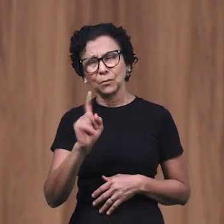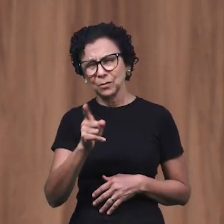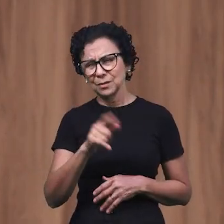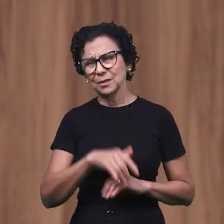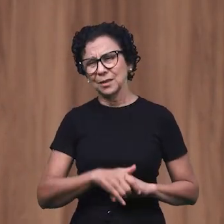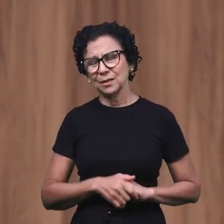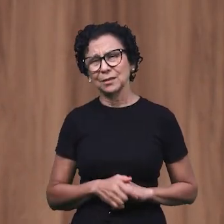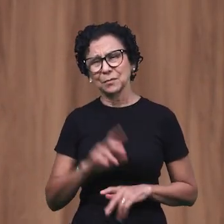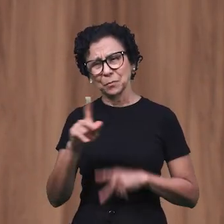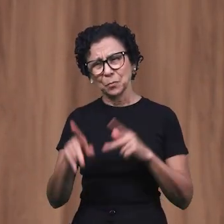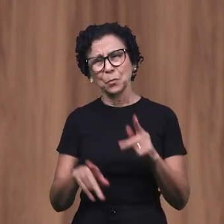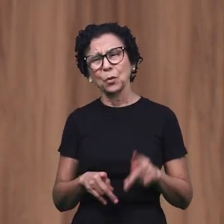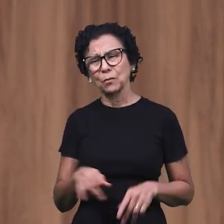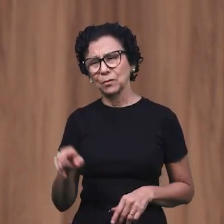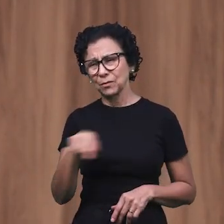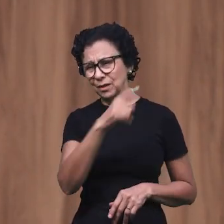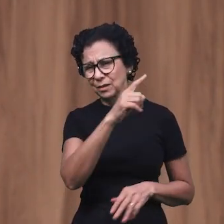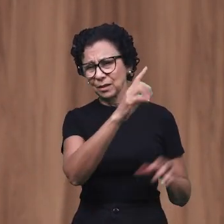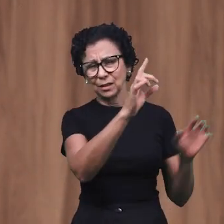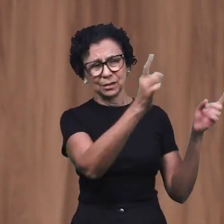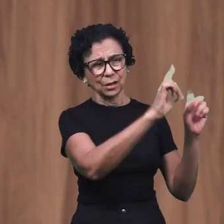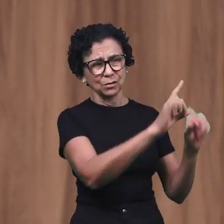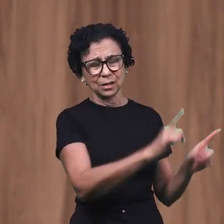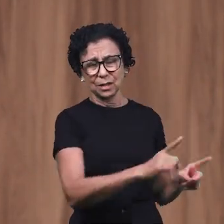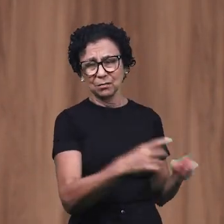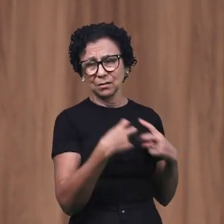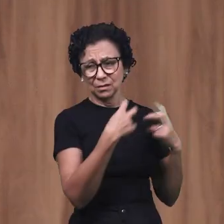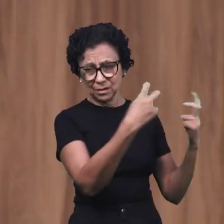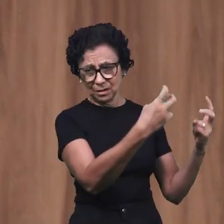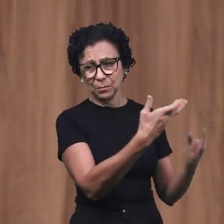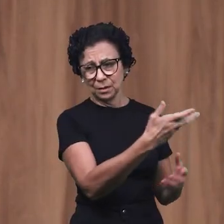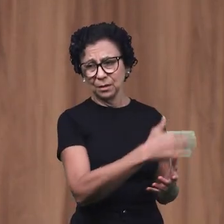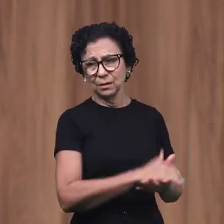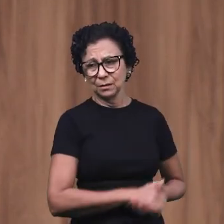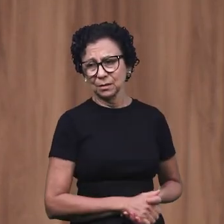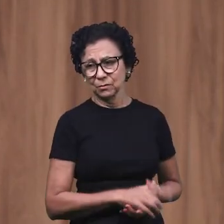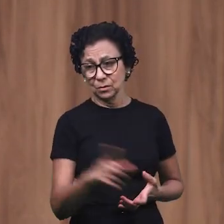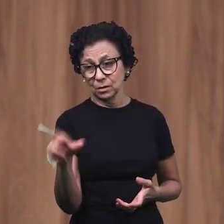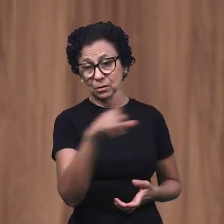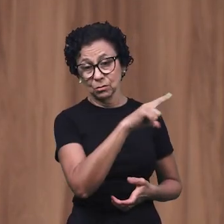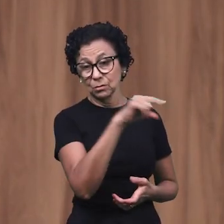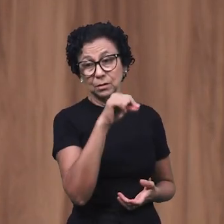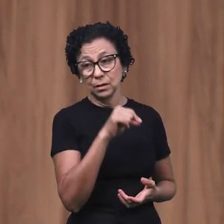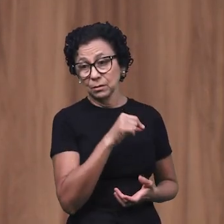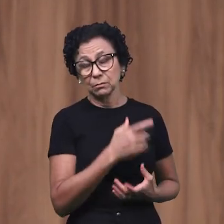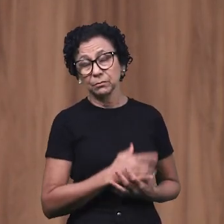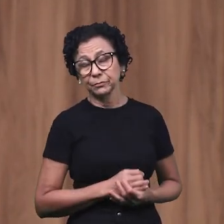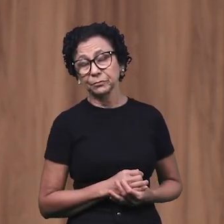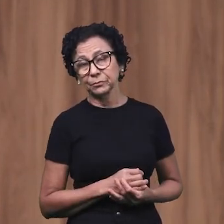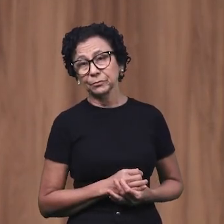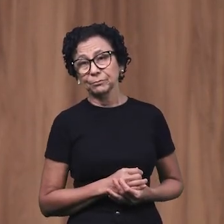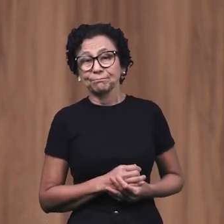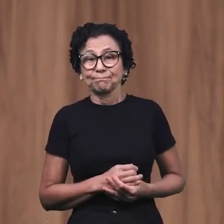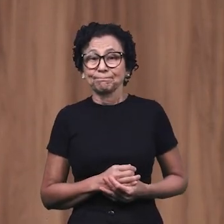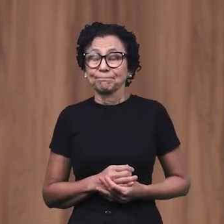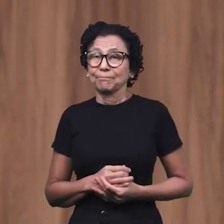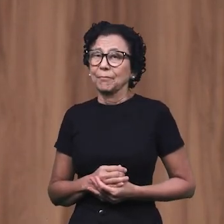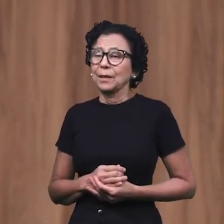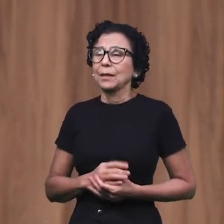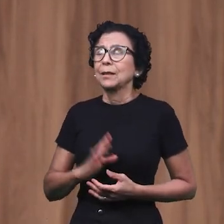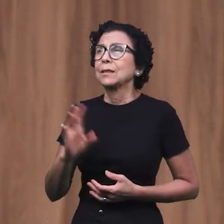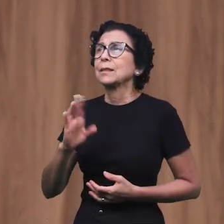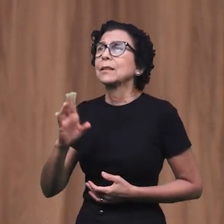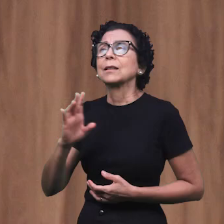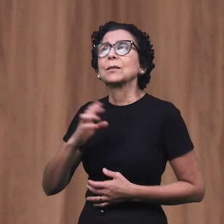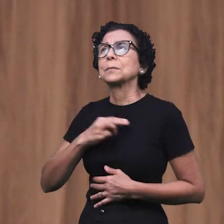clamem aos deuses que vocês escolheram para vocês. Veio a palavra do Senhor dizendo isso para eles. Mas não, Senhor,